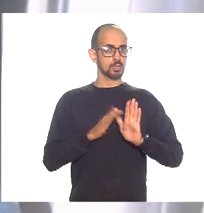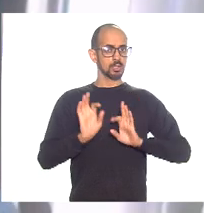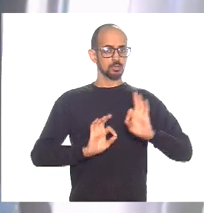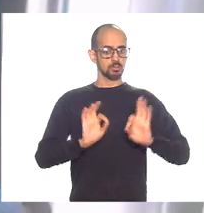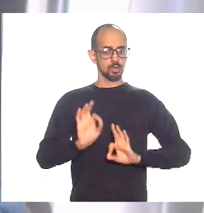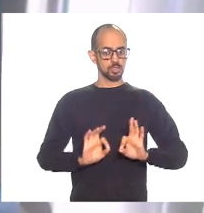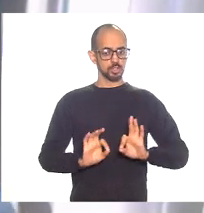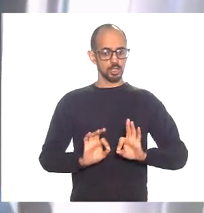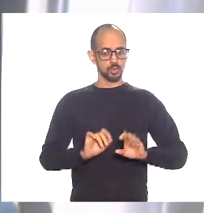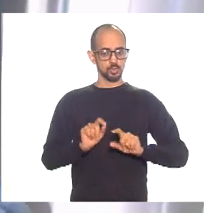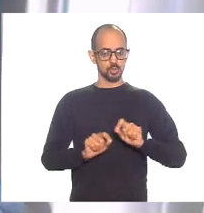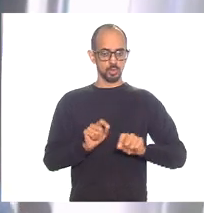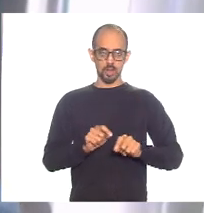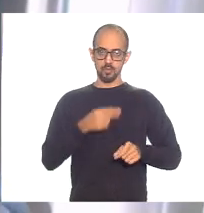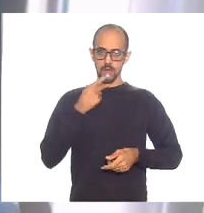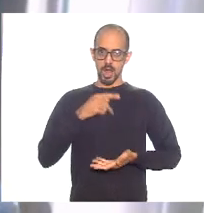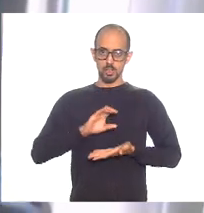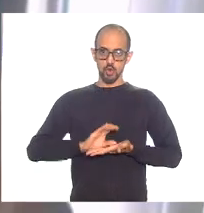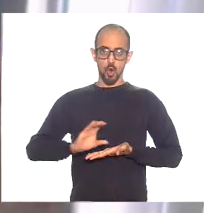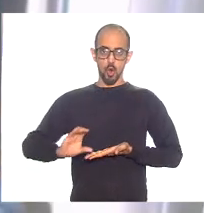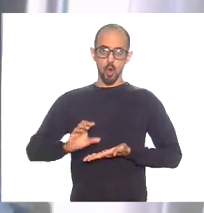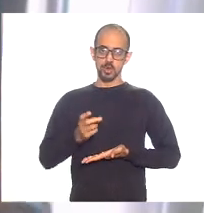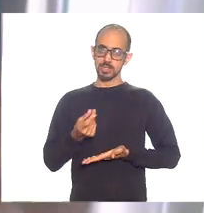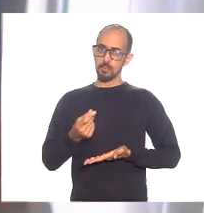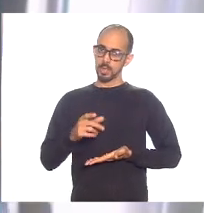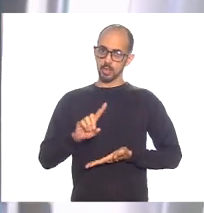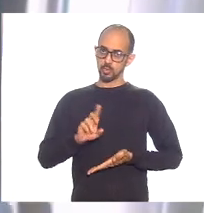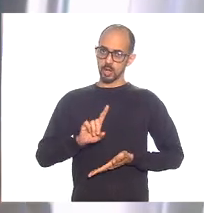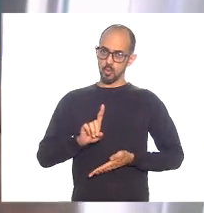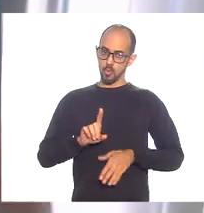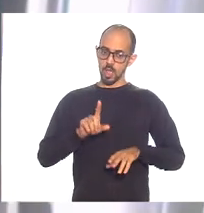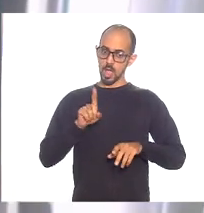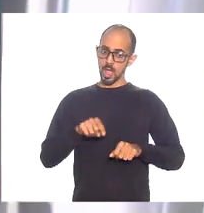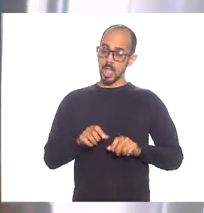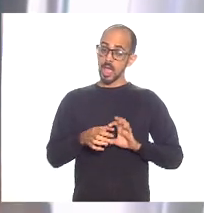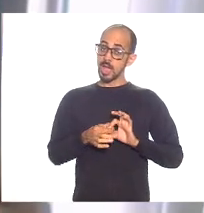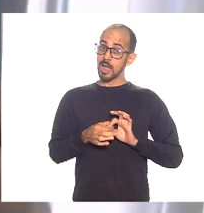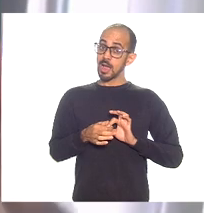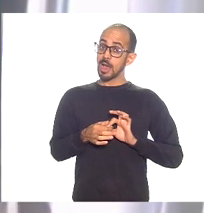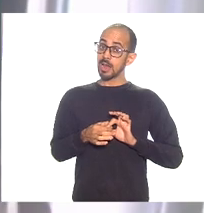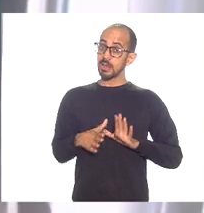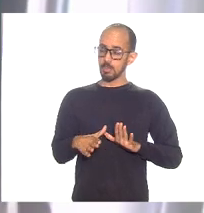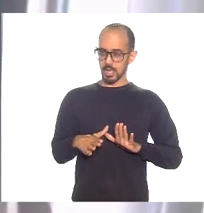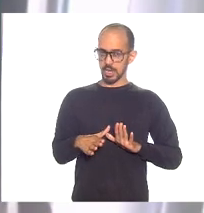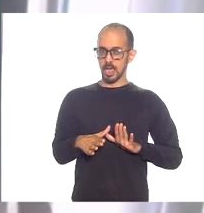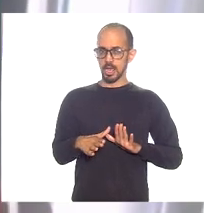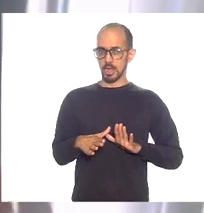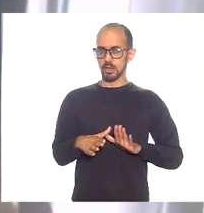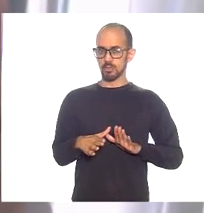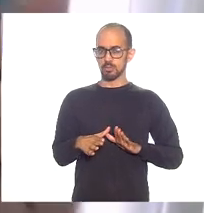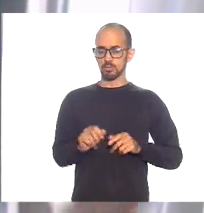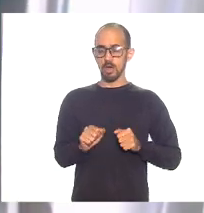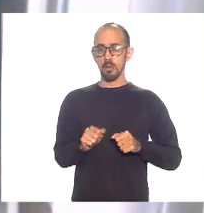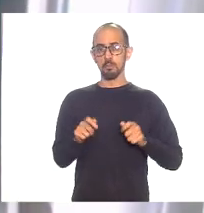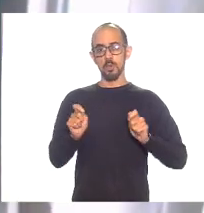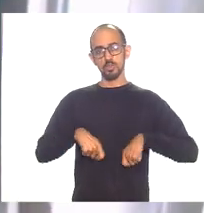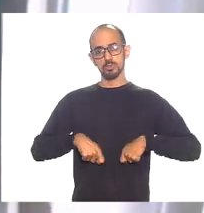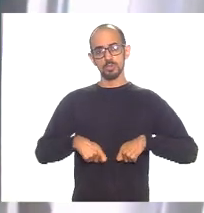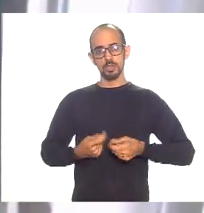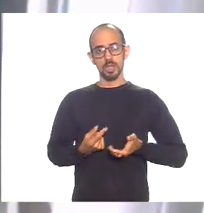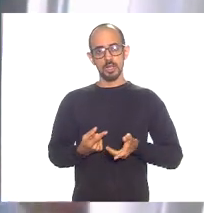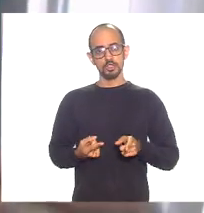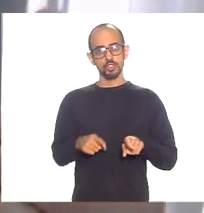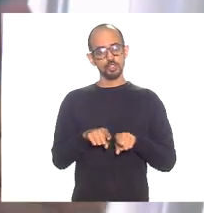falar de valores, falar de orçamento. Esse projeto apenas abre a possibilidade de uma cooperação entre as duas instituições com vistas à recuperação